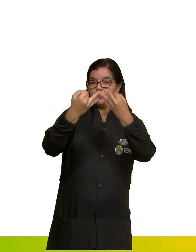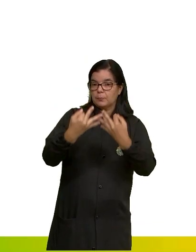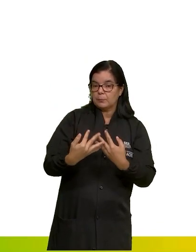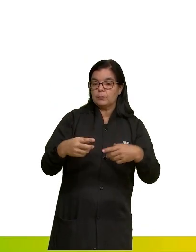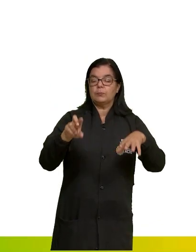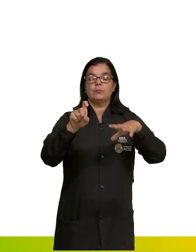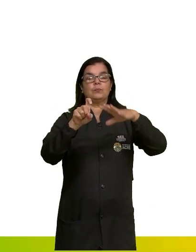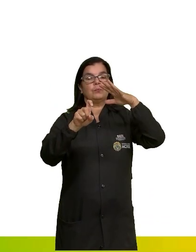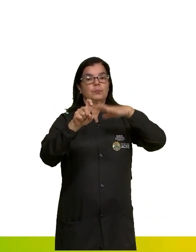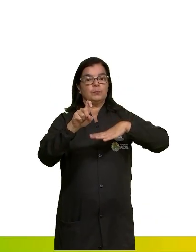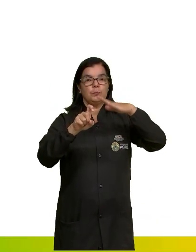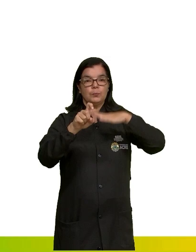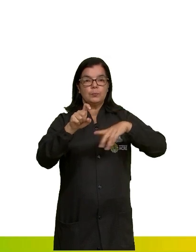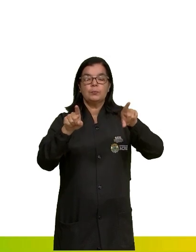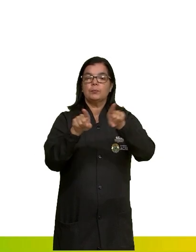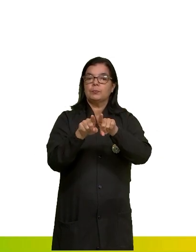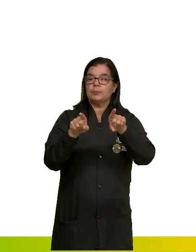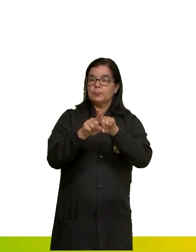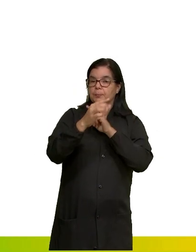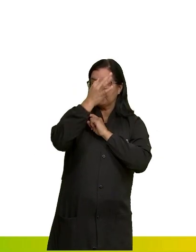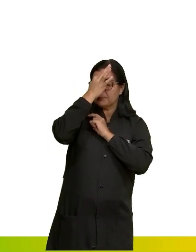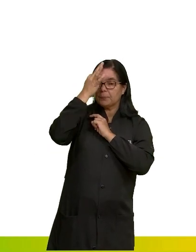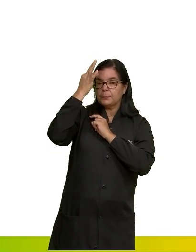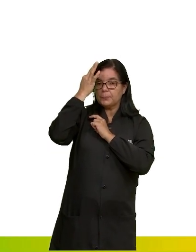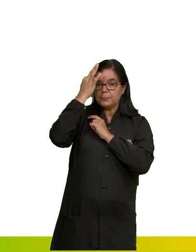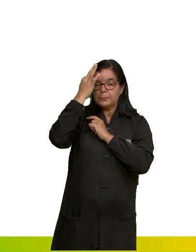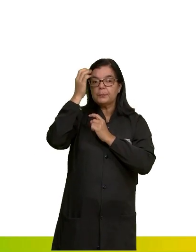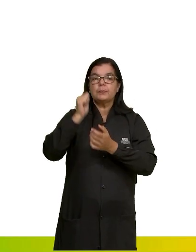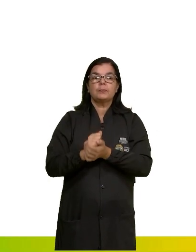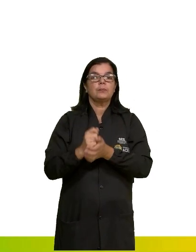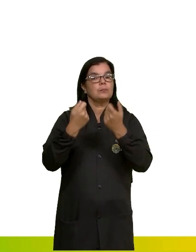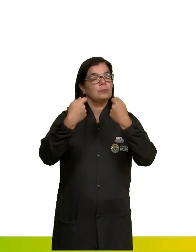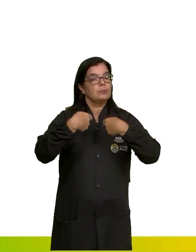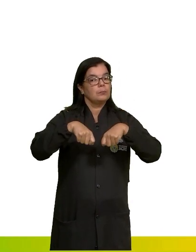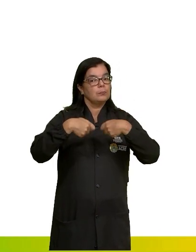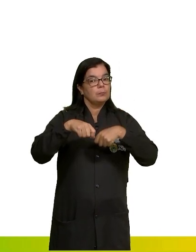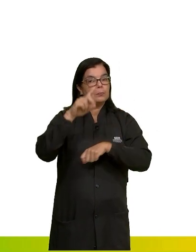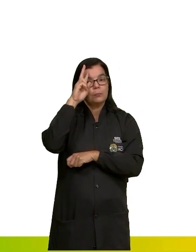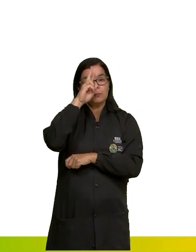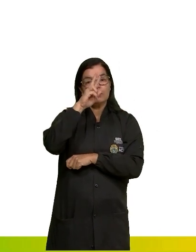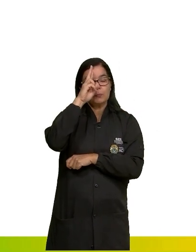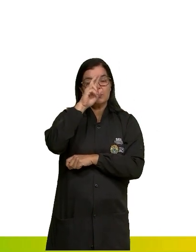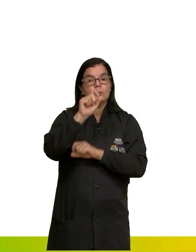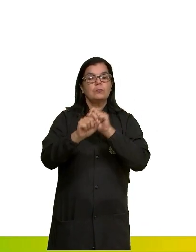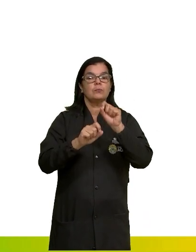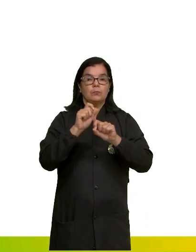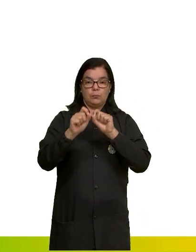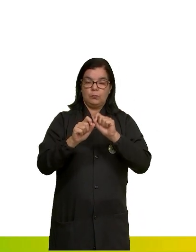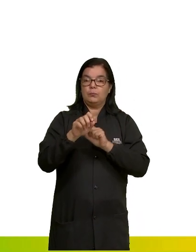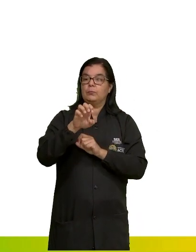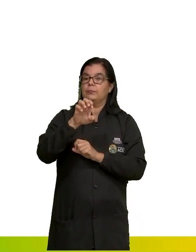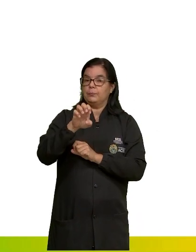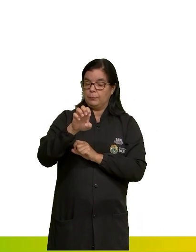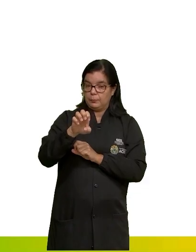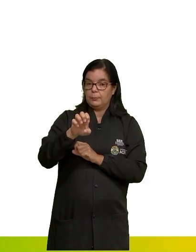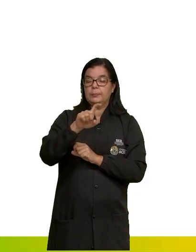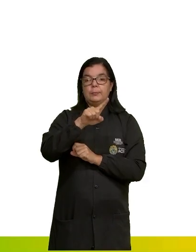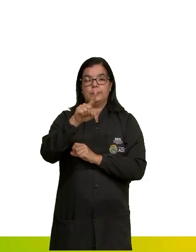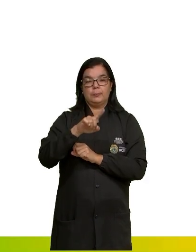tanto na mitologia quanto na filosofia. E aqui nós devemos lembrar a cosmologia de Hesíodo, não é? Que é um